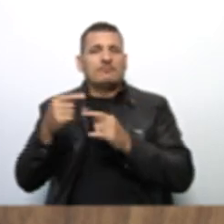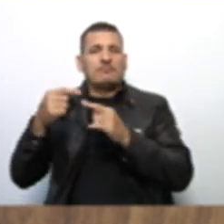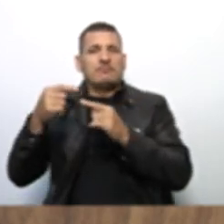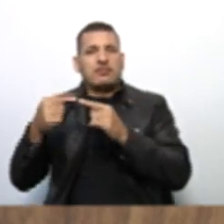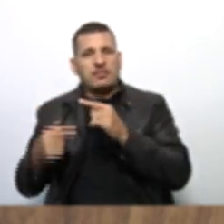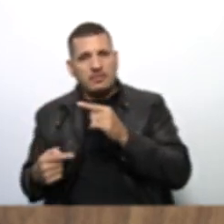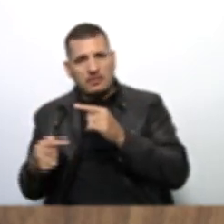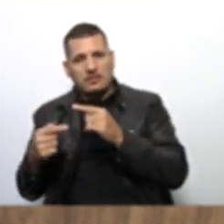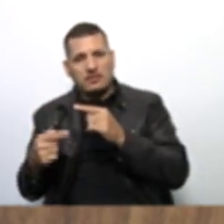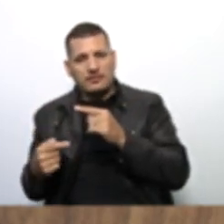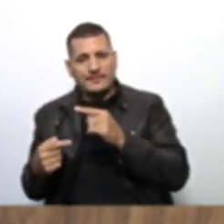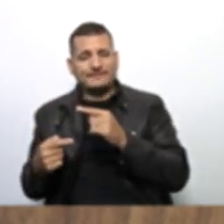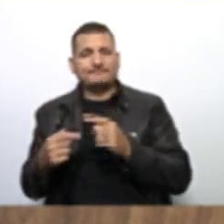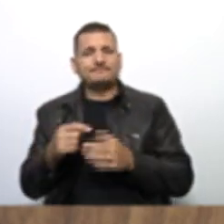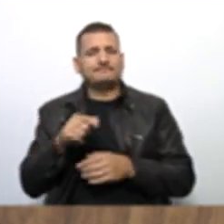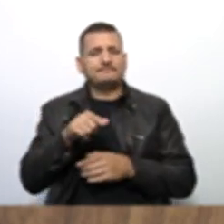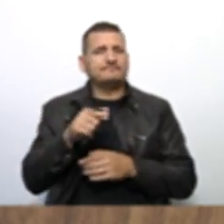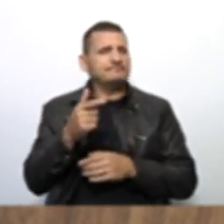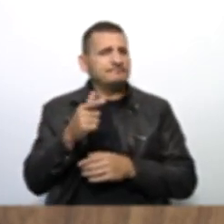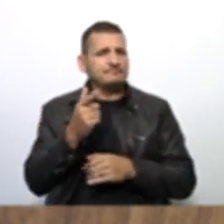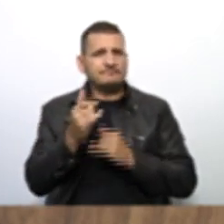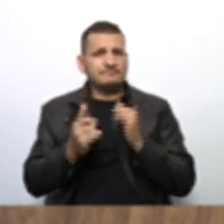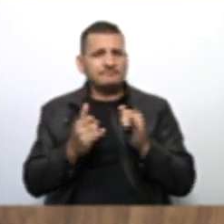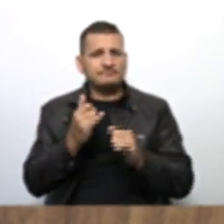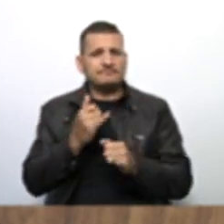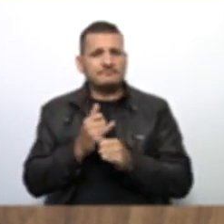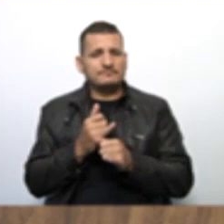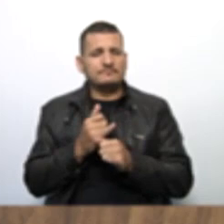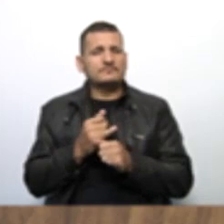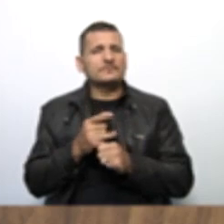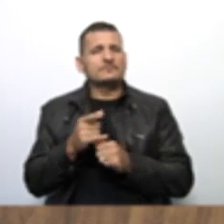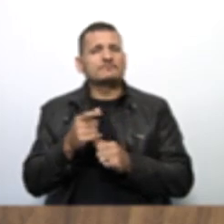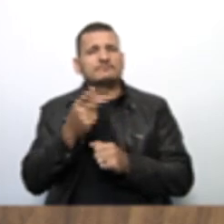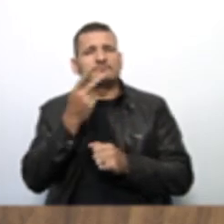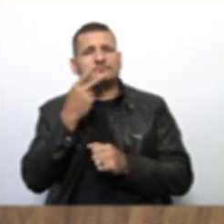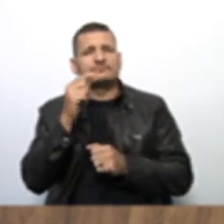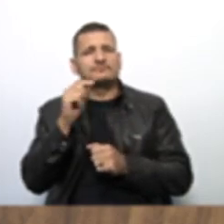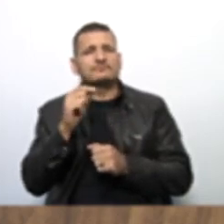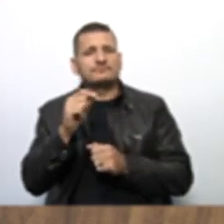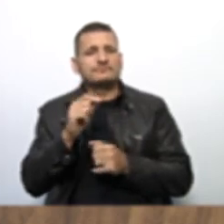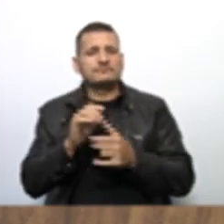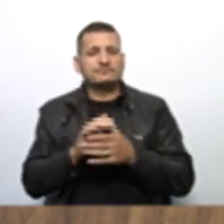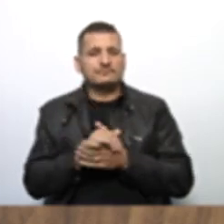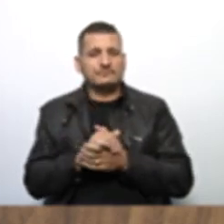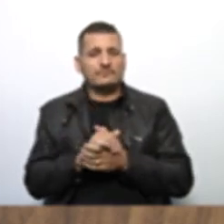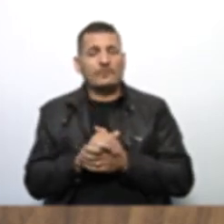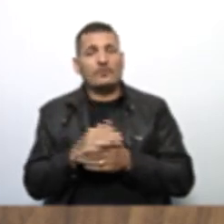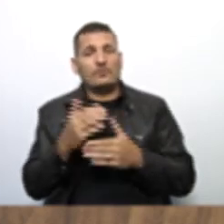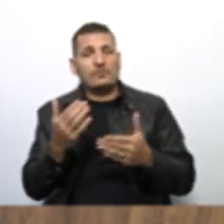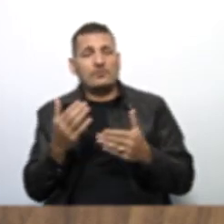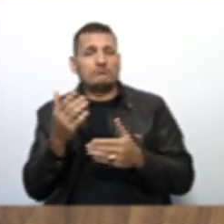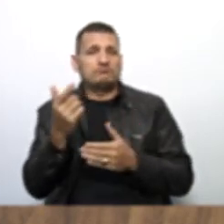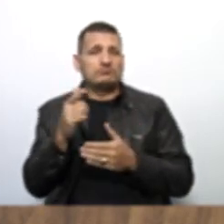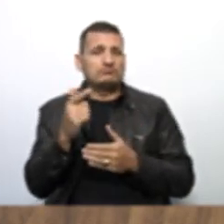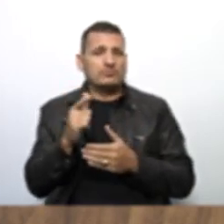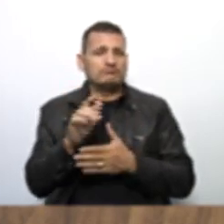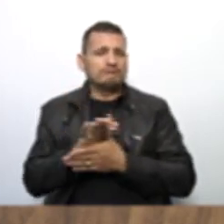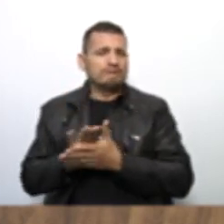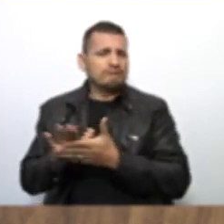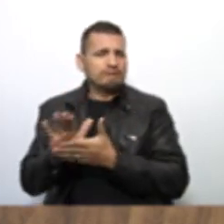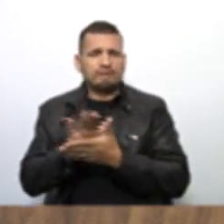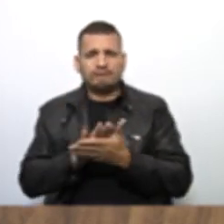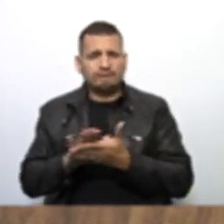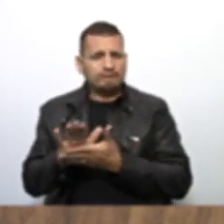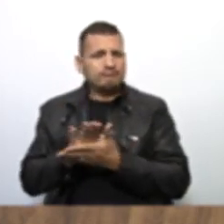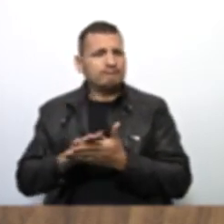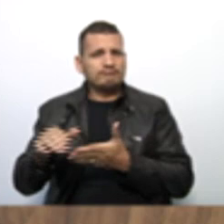quando não tem acesso à internet, a primeira coisa que ele vai falar é ligar lá no departamento de TI e vai dizer, olha, não tem nada funcionando.